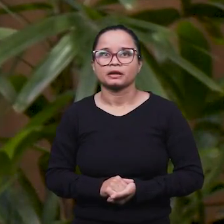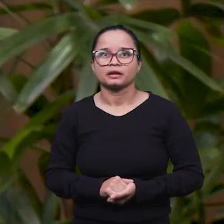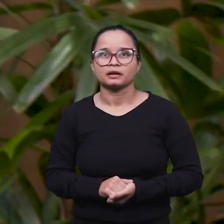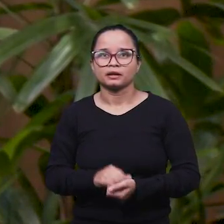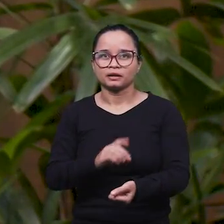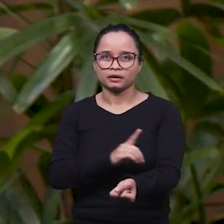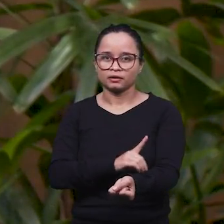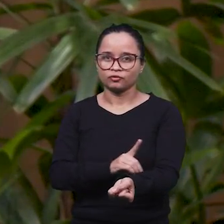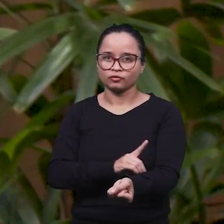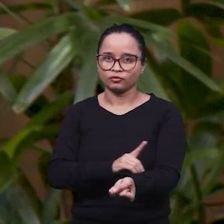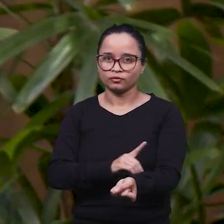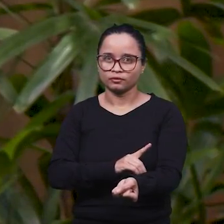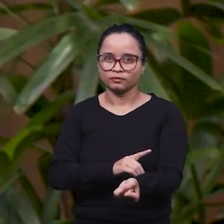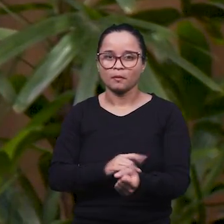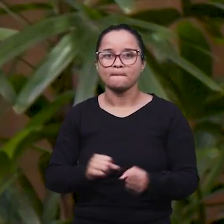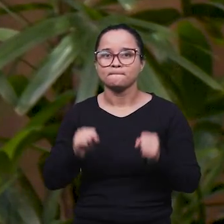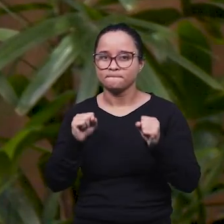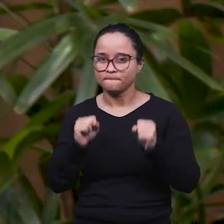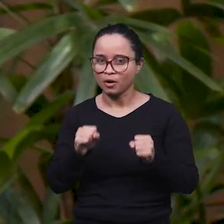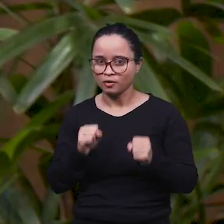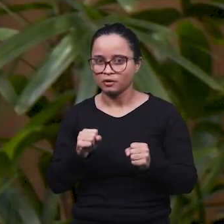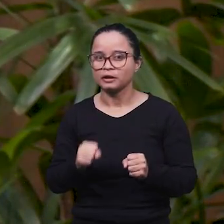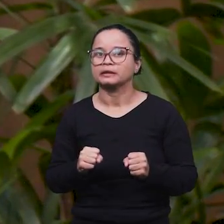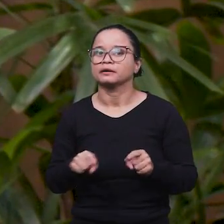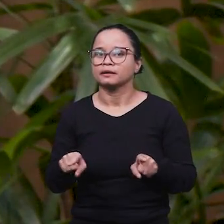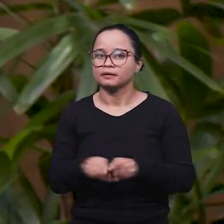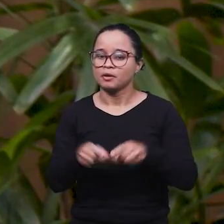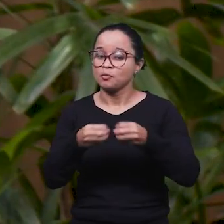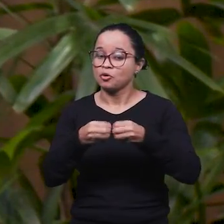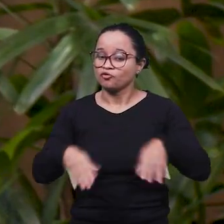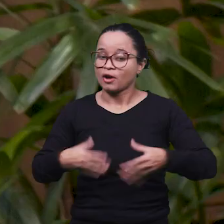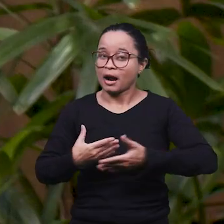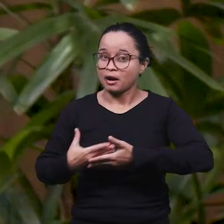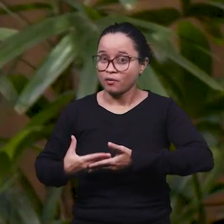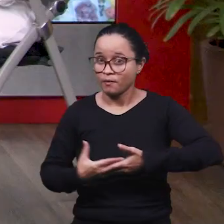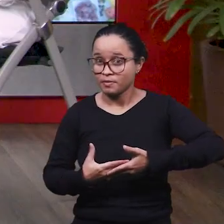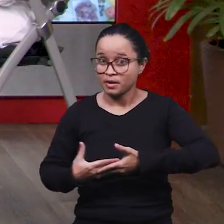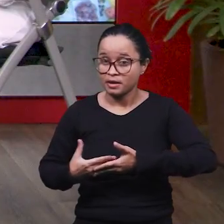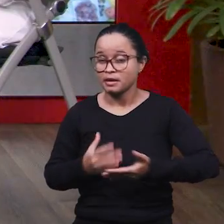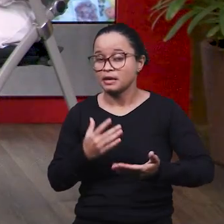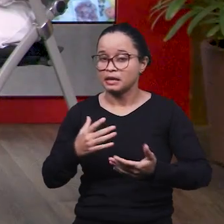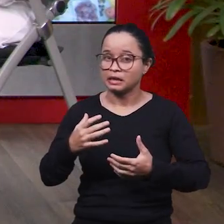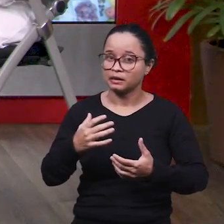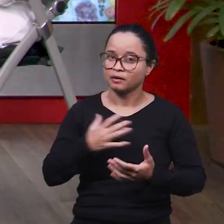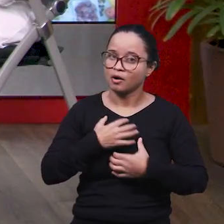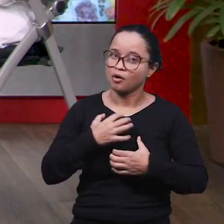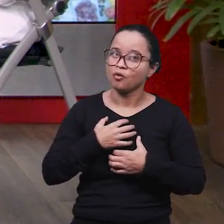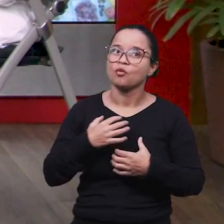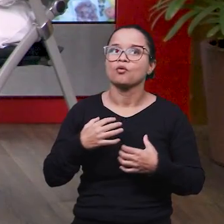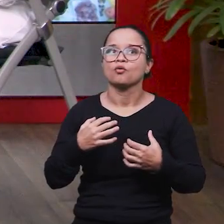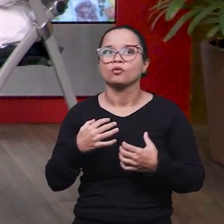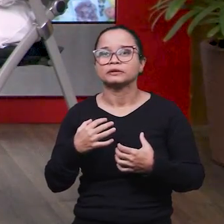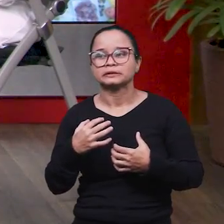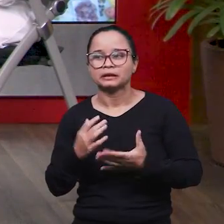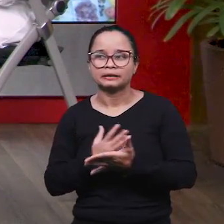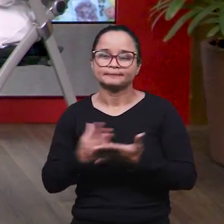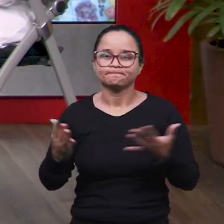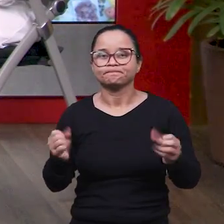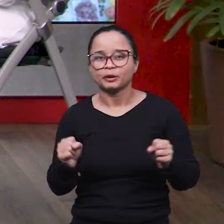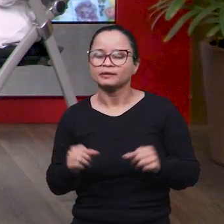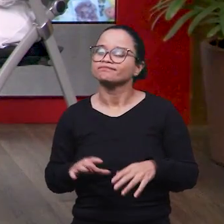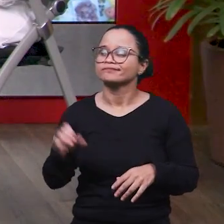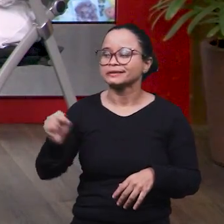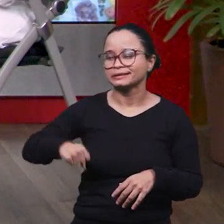diabetes gestacional pode afetar a criança de alguma forma? Como que seria? Pode sim, se ela não for